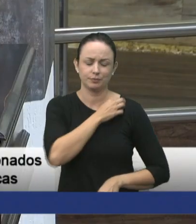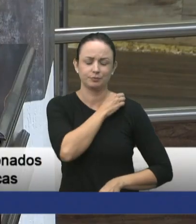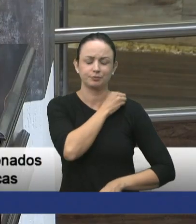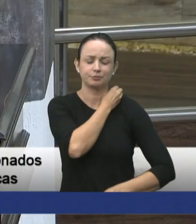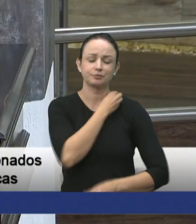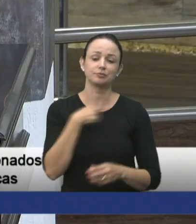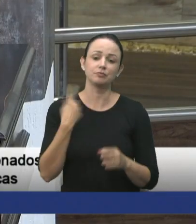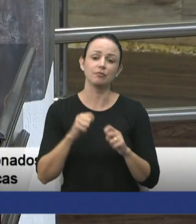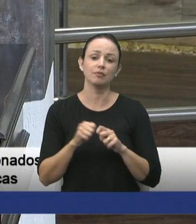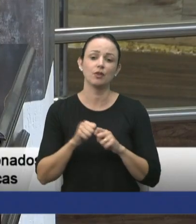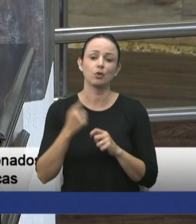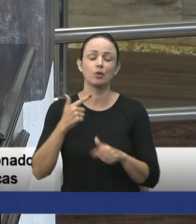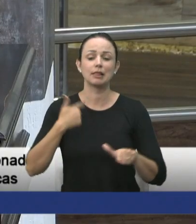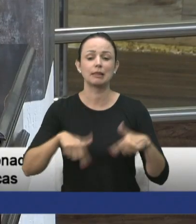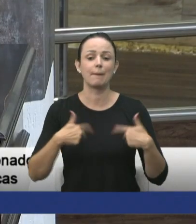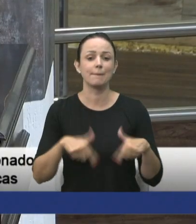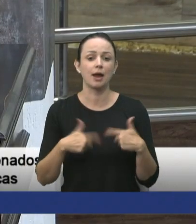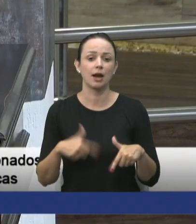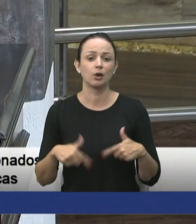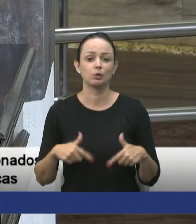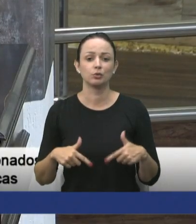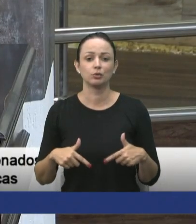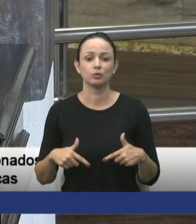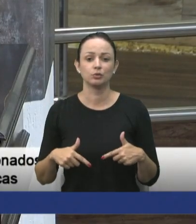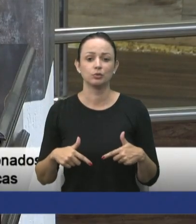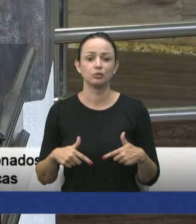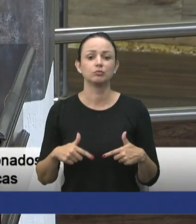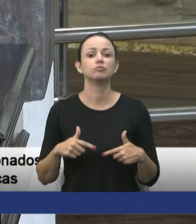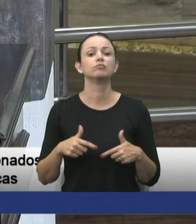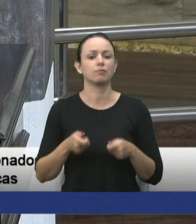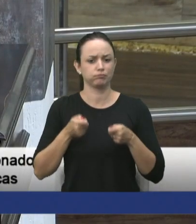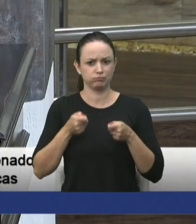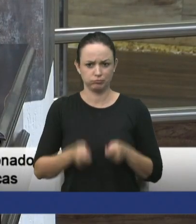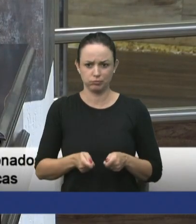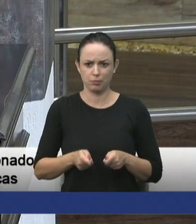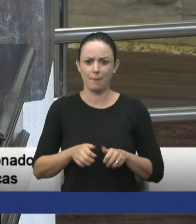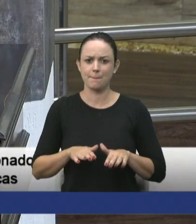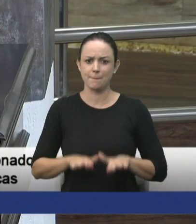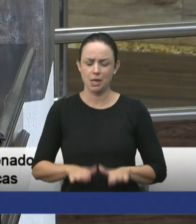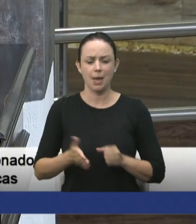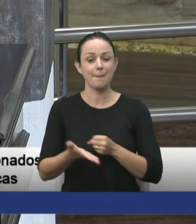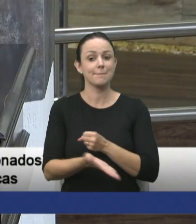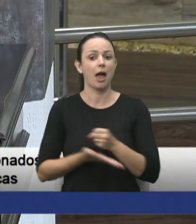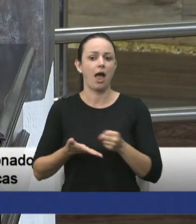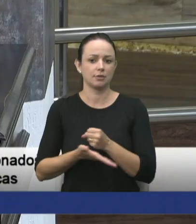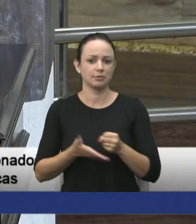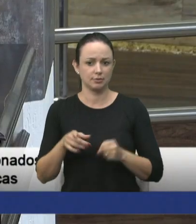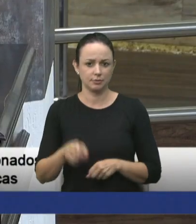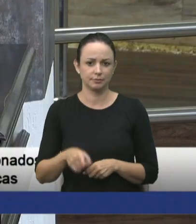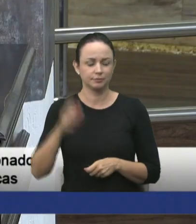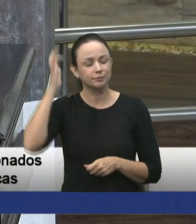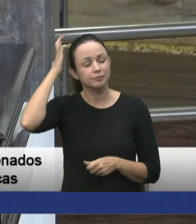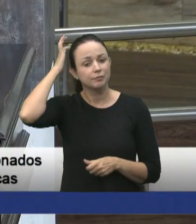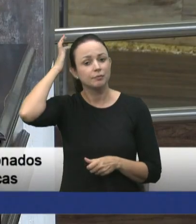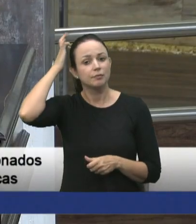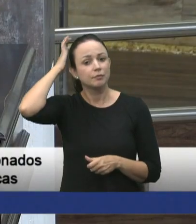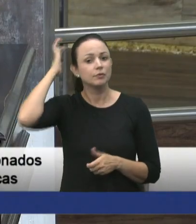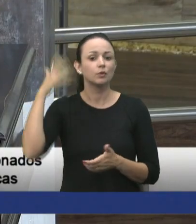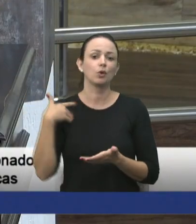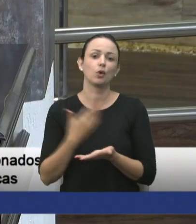feito um trabalho pé no chão, de base. Nós iniciamos a fazer